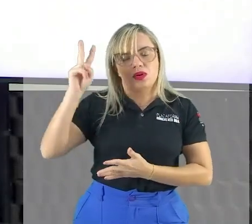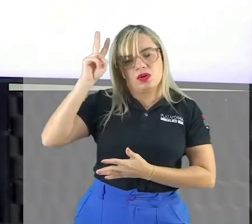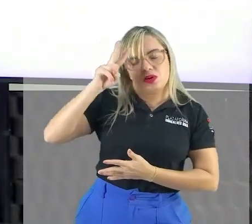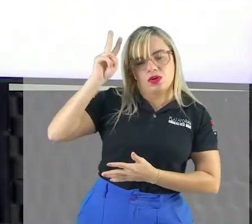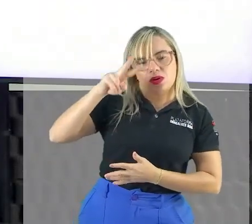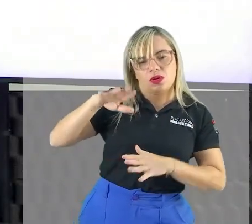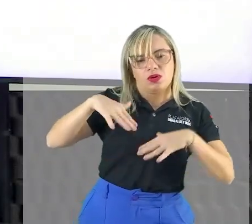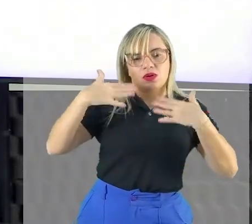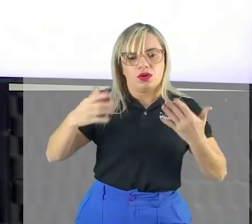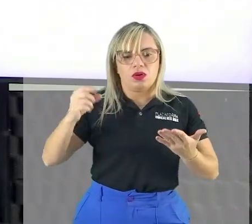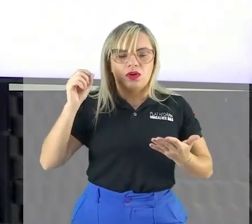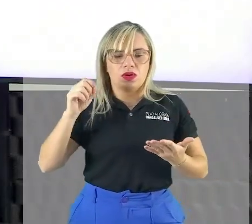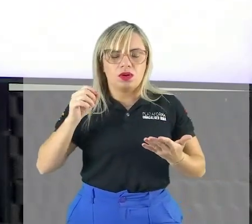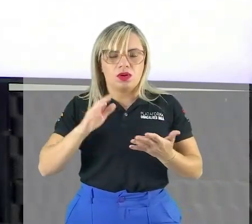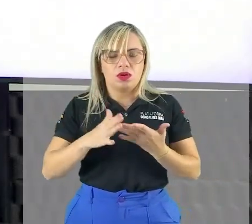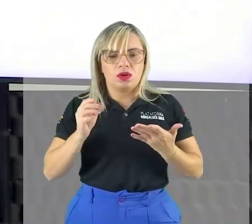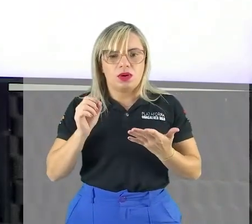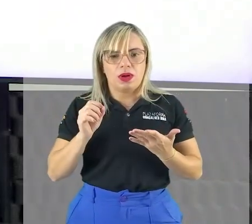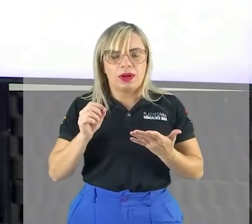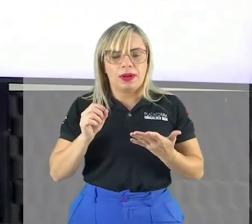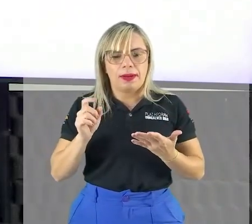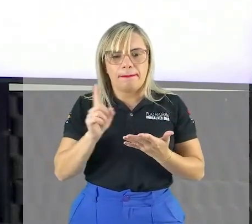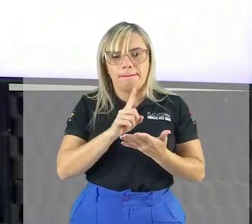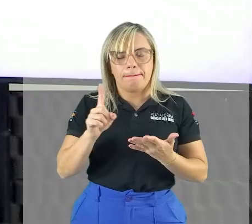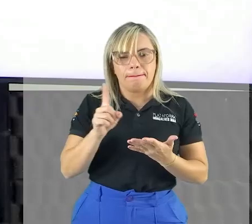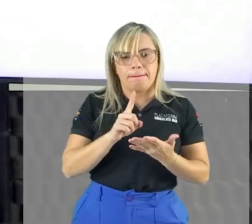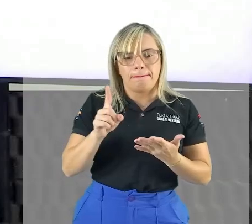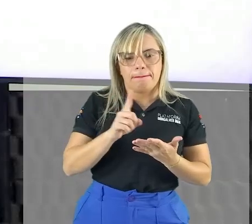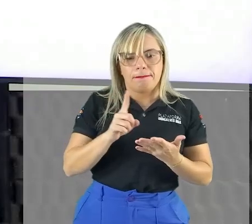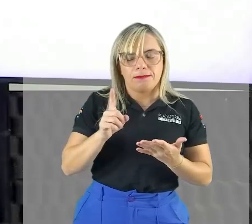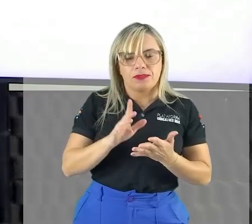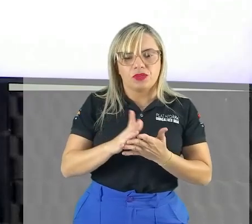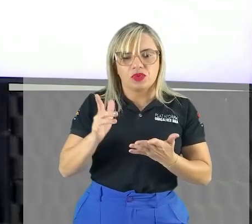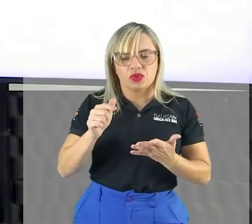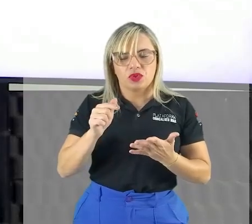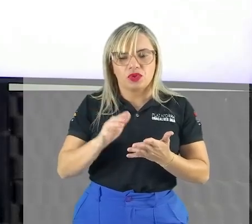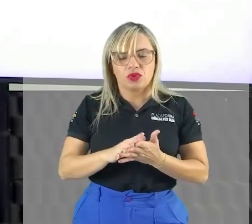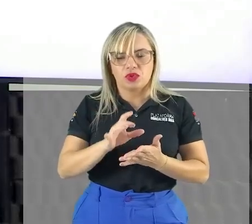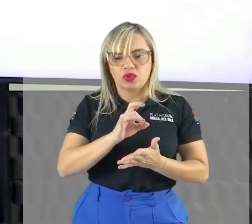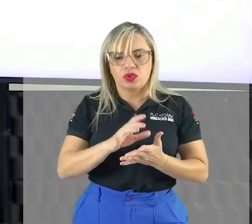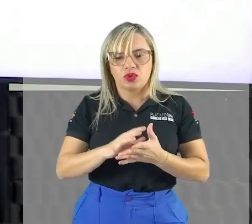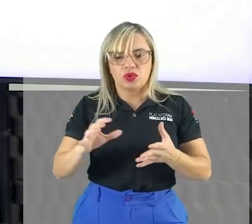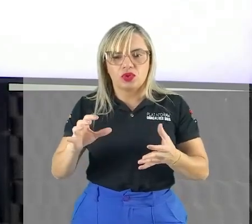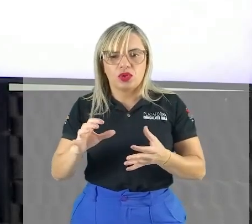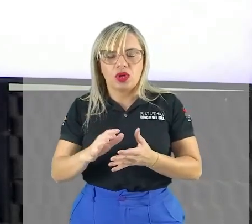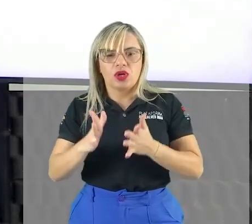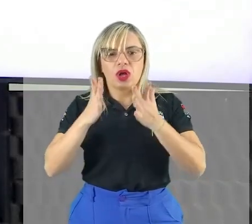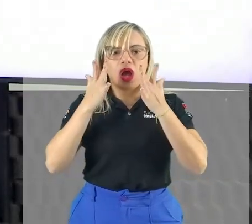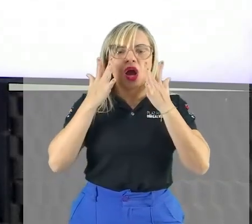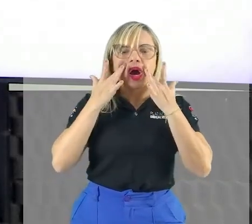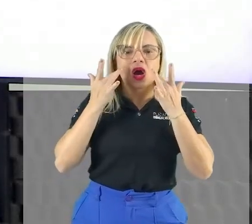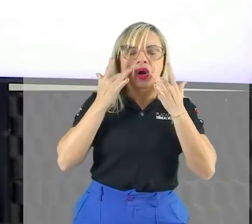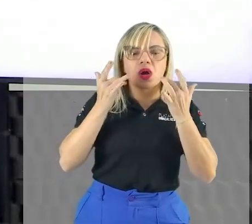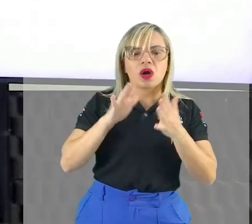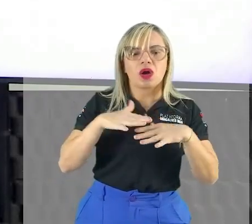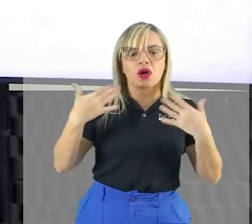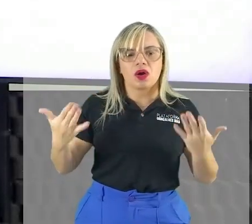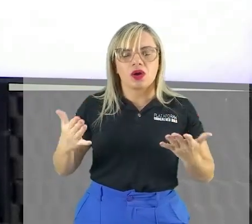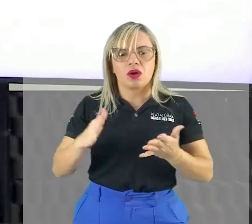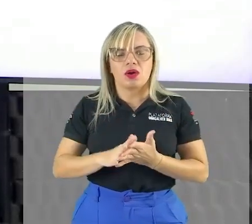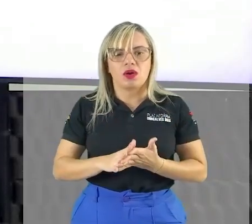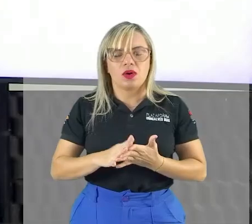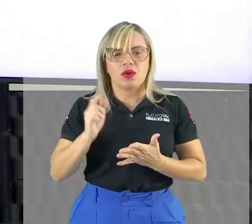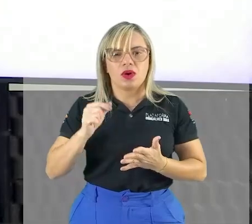que o Renascimento não está preso somente à questão artística. Às vezes a gente olha as